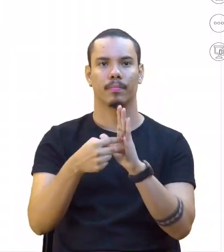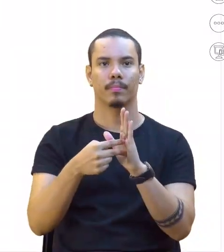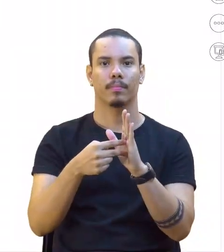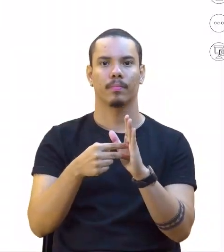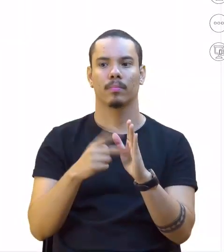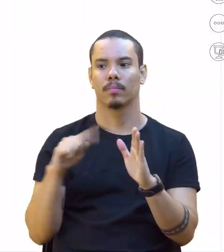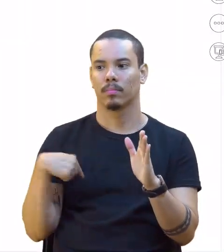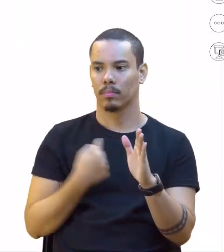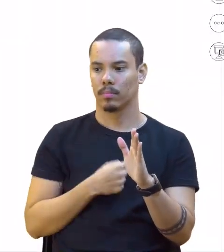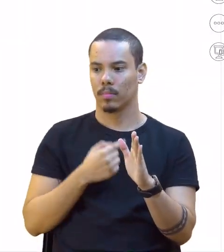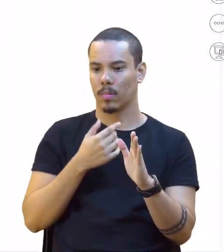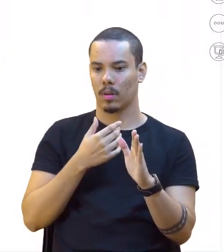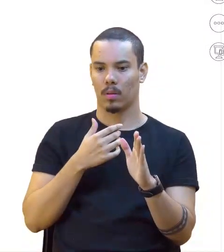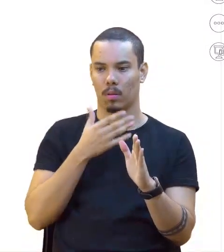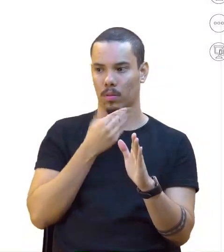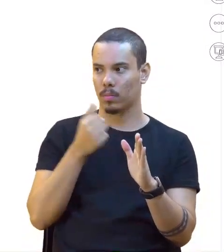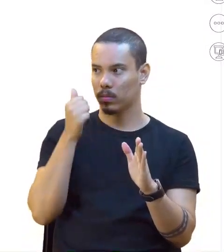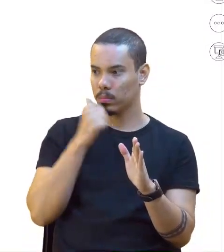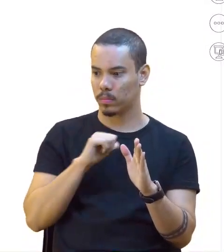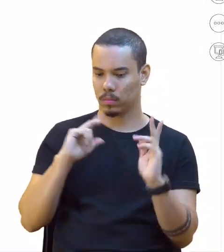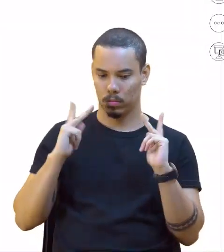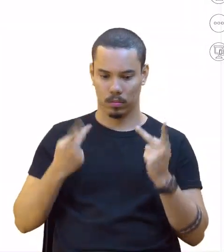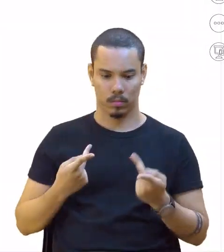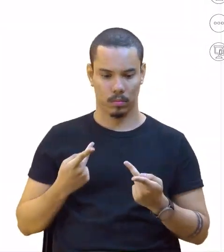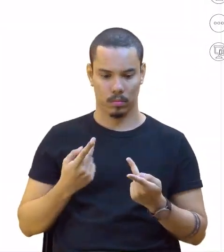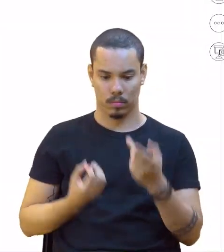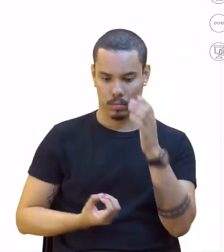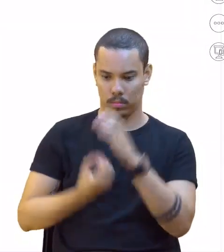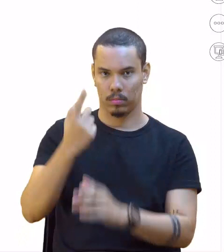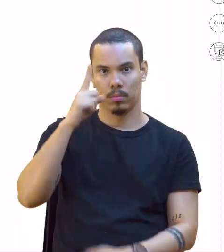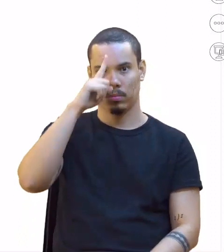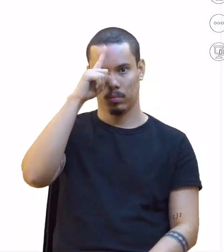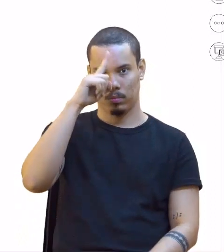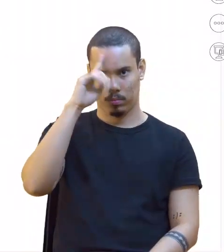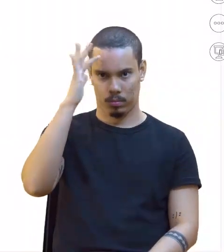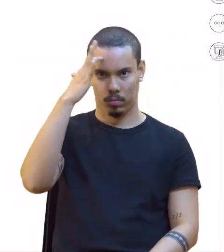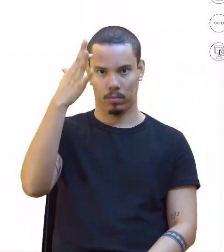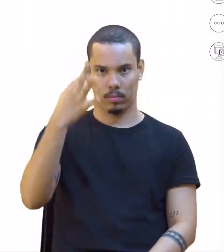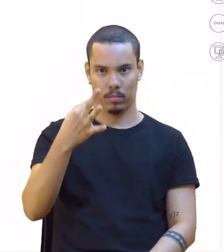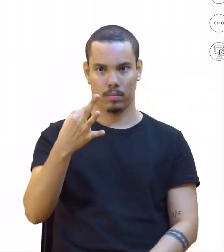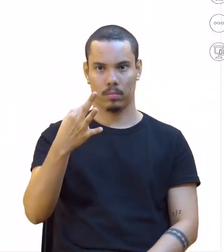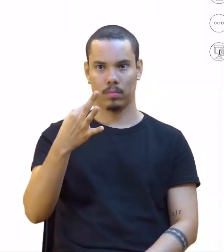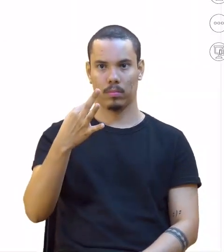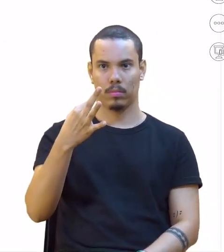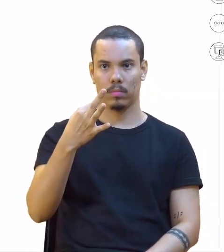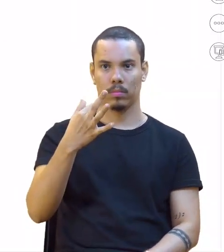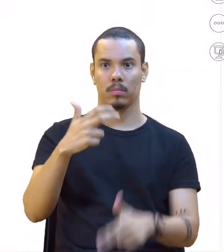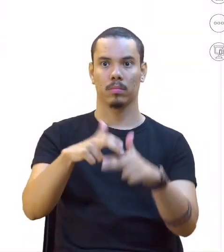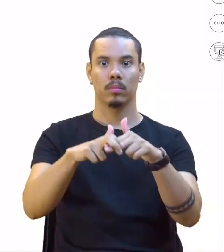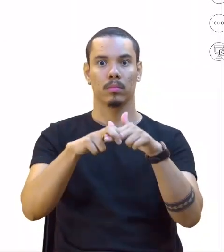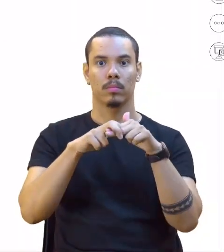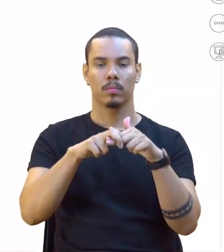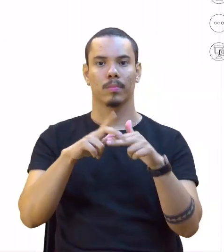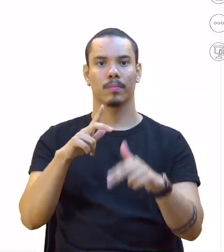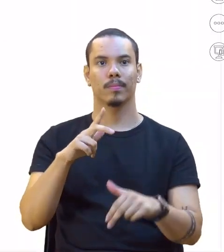que esse homem criou, que esse homem teceu, né? Então, é enxergar a gente, é enxergar todo